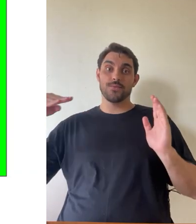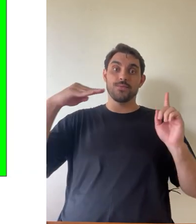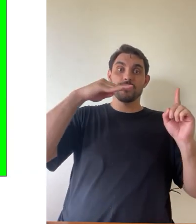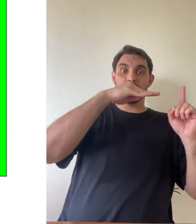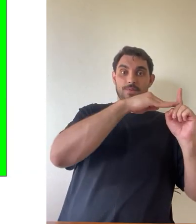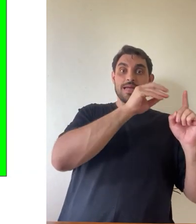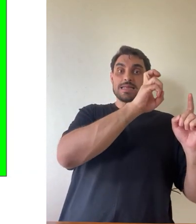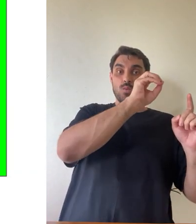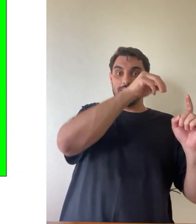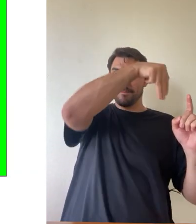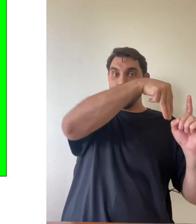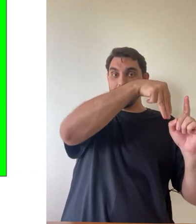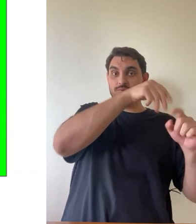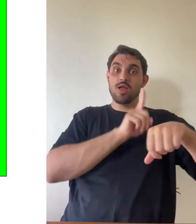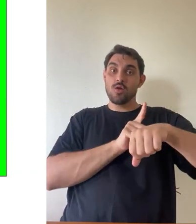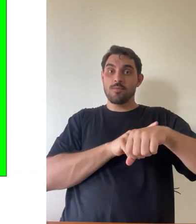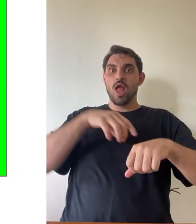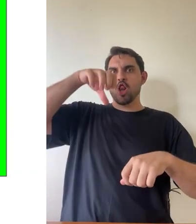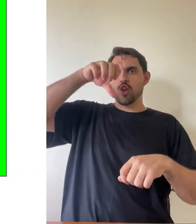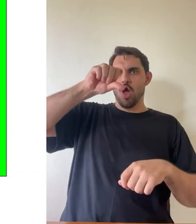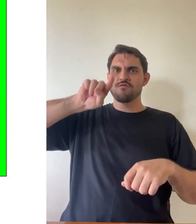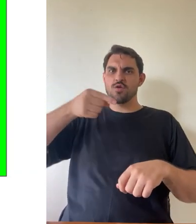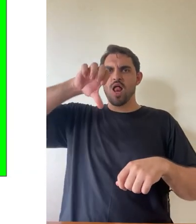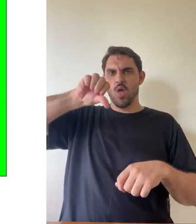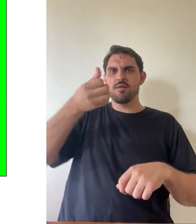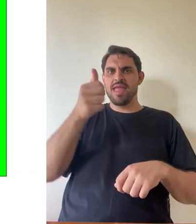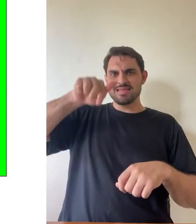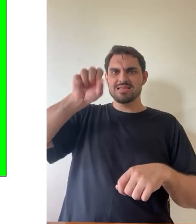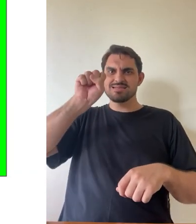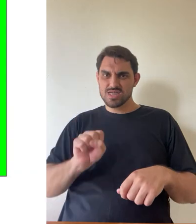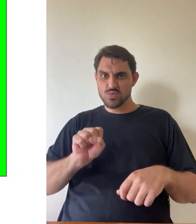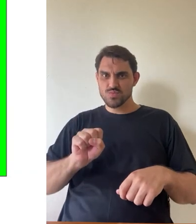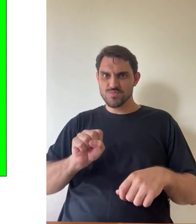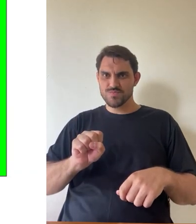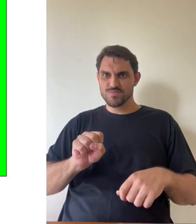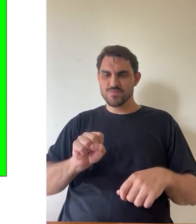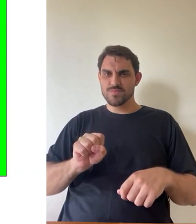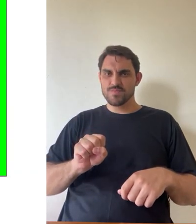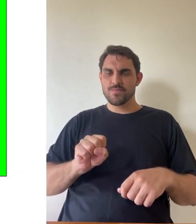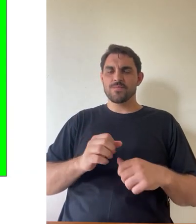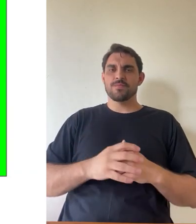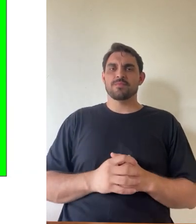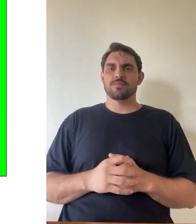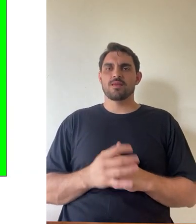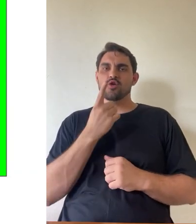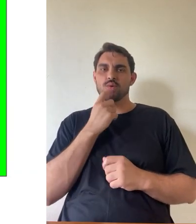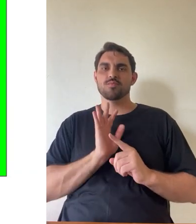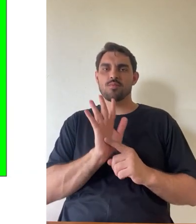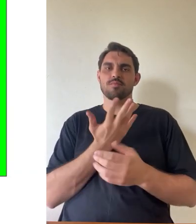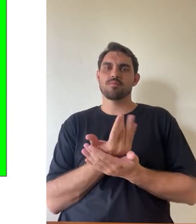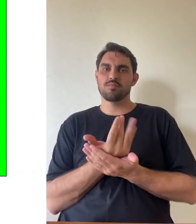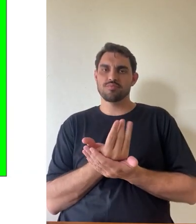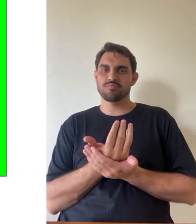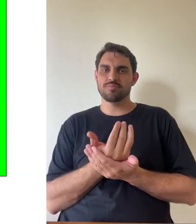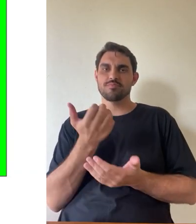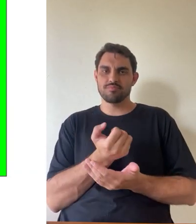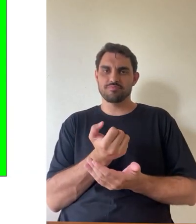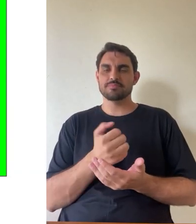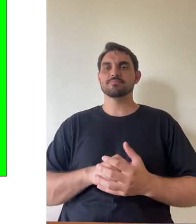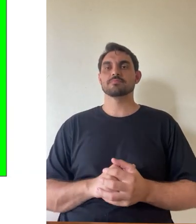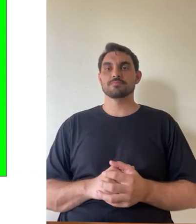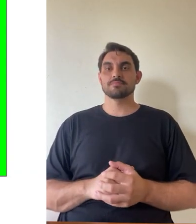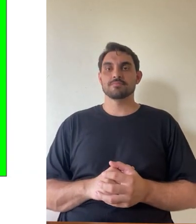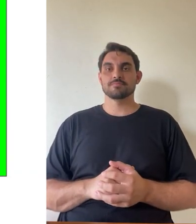posição 50 foi de 9,967 segundos. Repetindo-se aqui no cronômetro